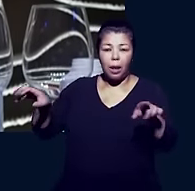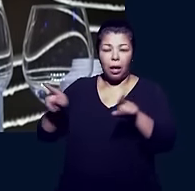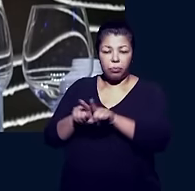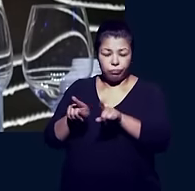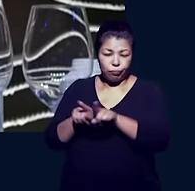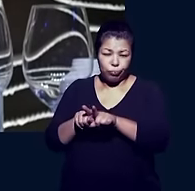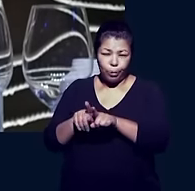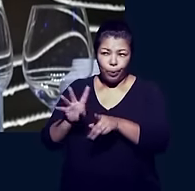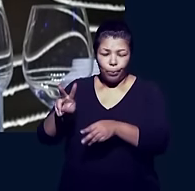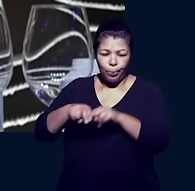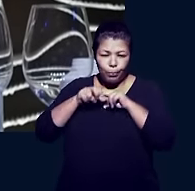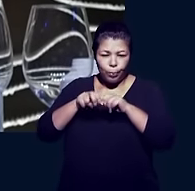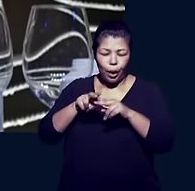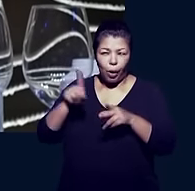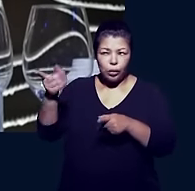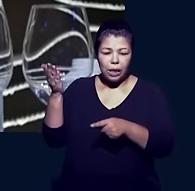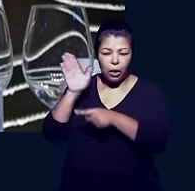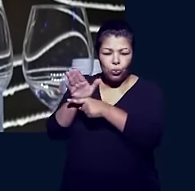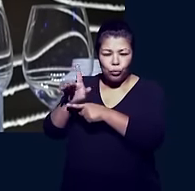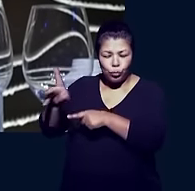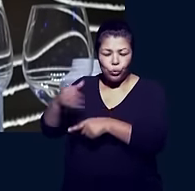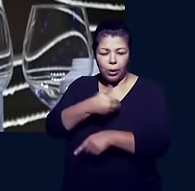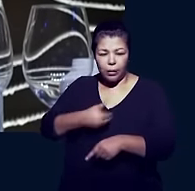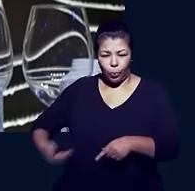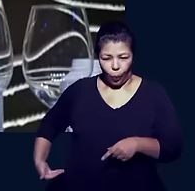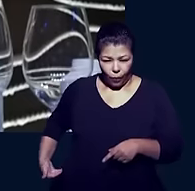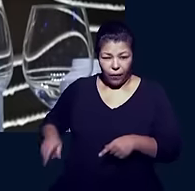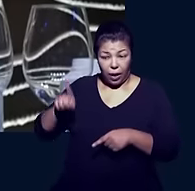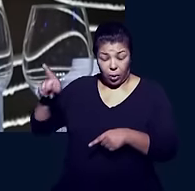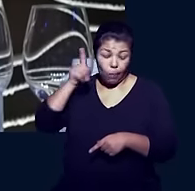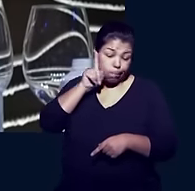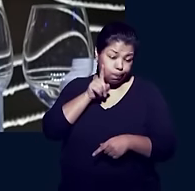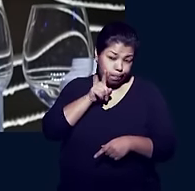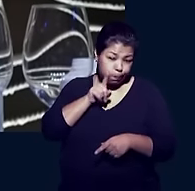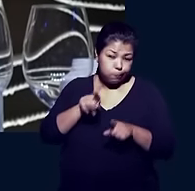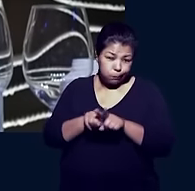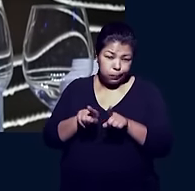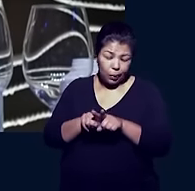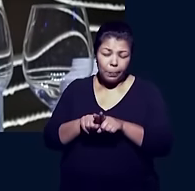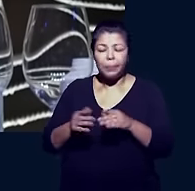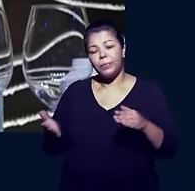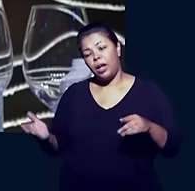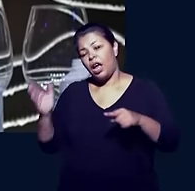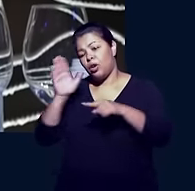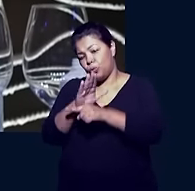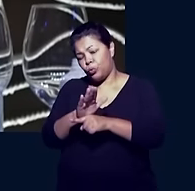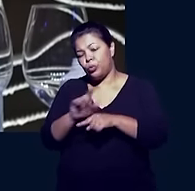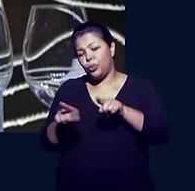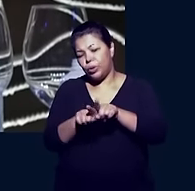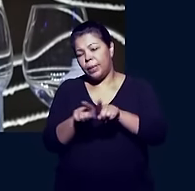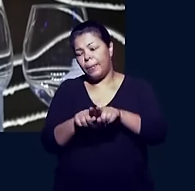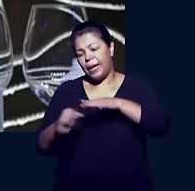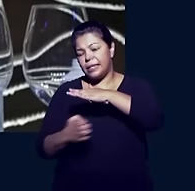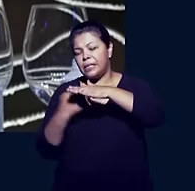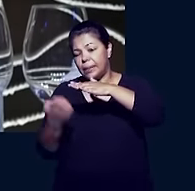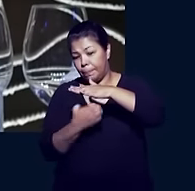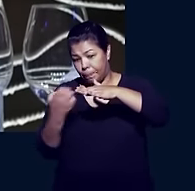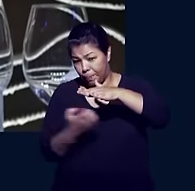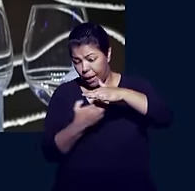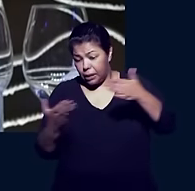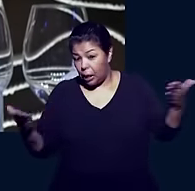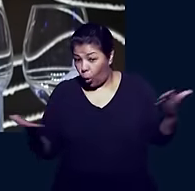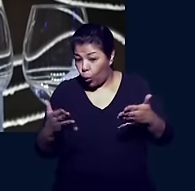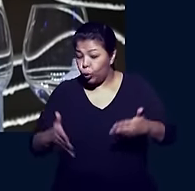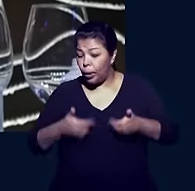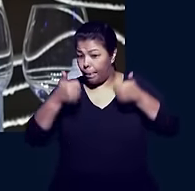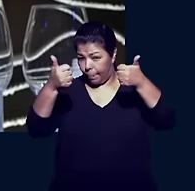desalavancado n e todo todo a liquidez foi colocada isso no fim flui pro balanço das empresas as empresas estão muito saudáveis assim a gente